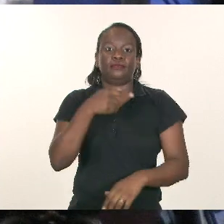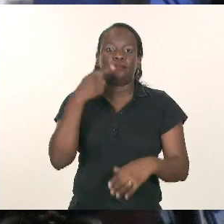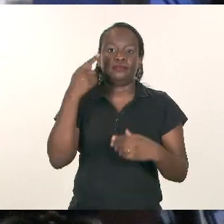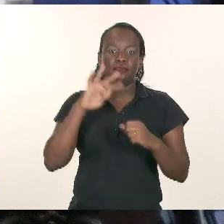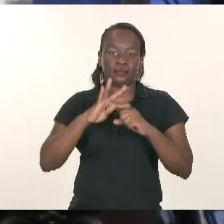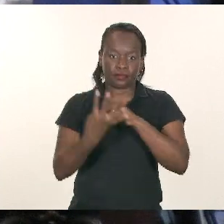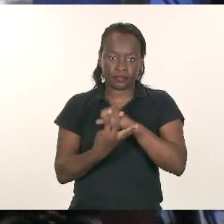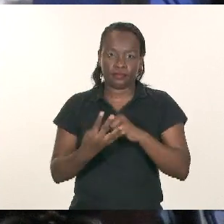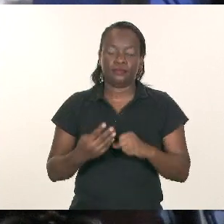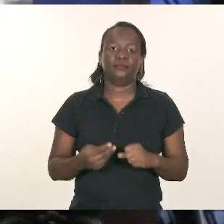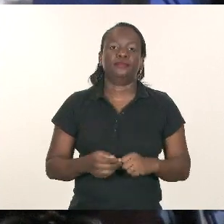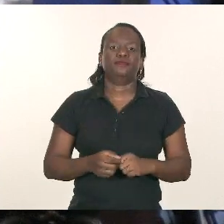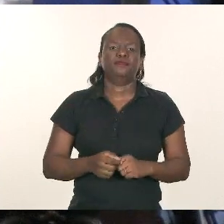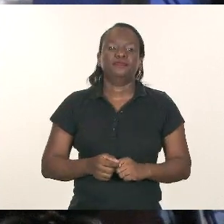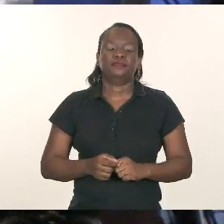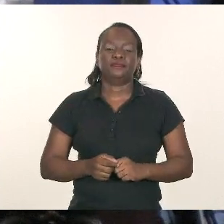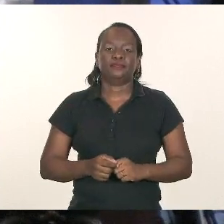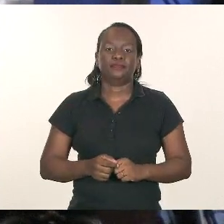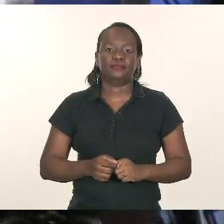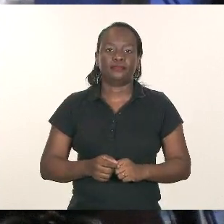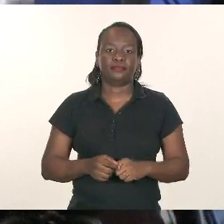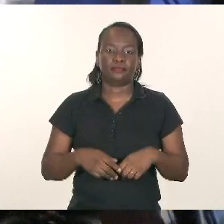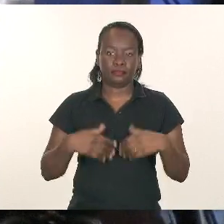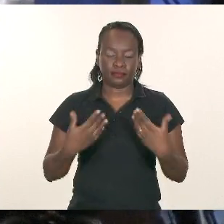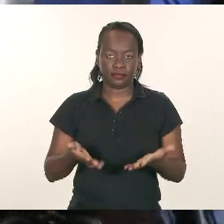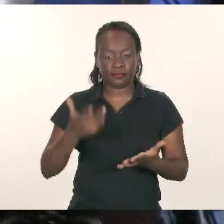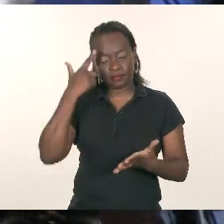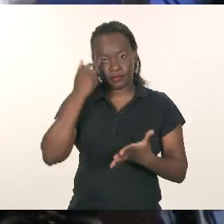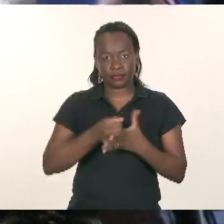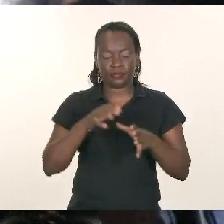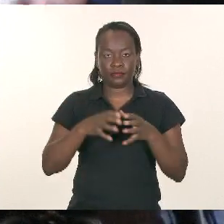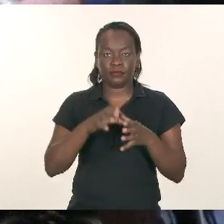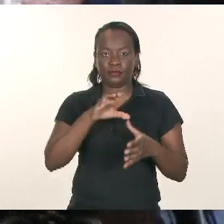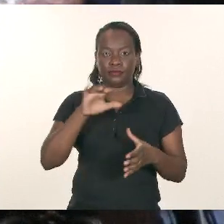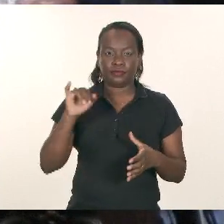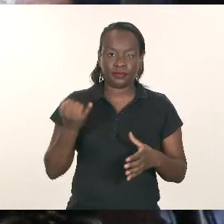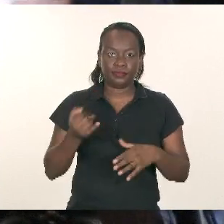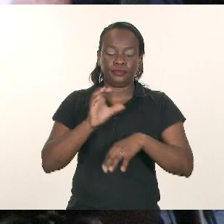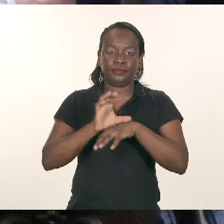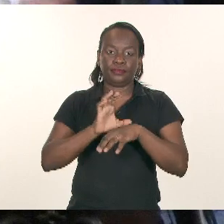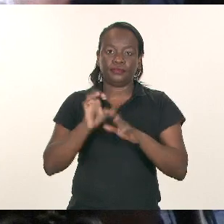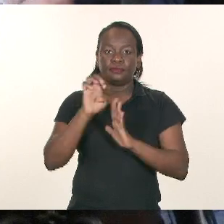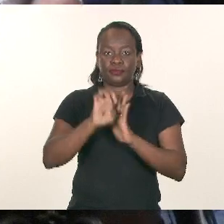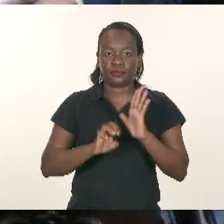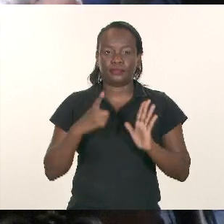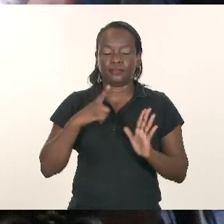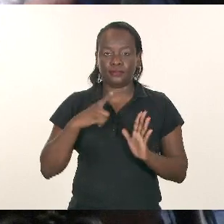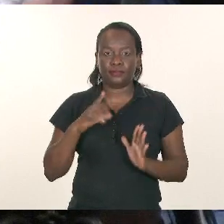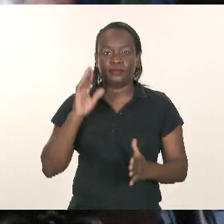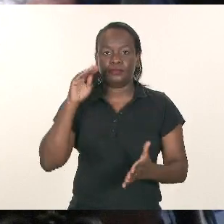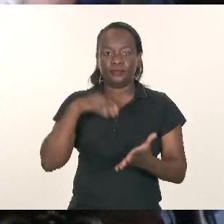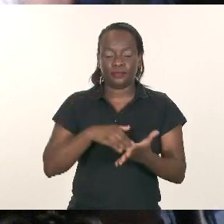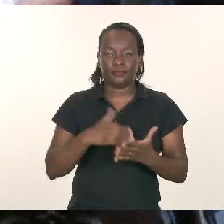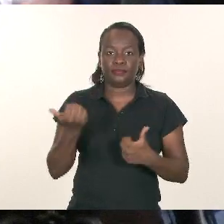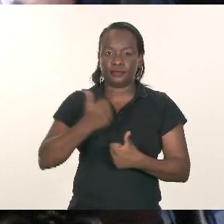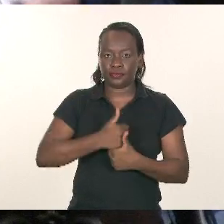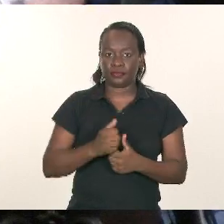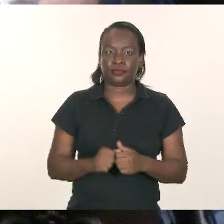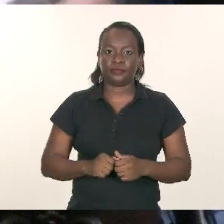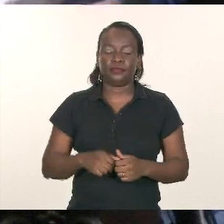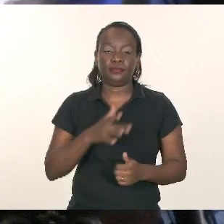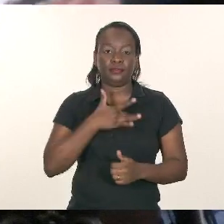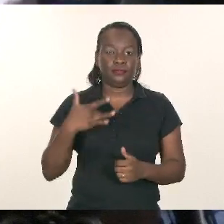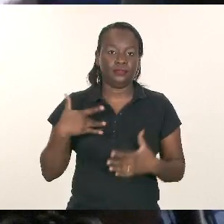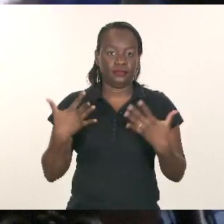contra coronavírus Covid-19. Parecer da Comissão de Constituição e Justiça pela condicionalidade com emendas, concluído por substitutivo.